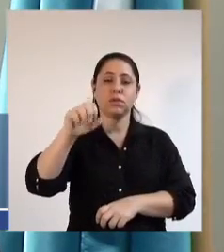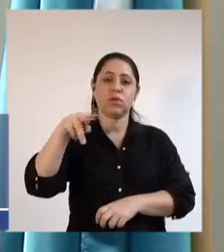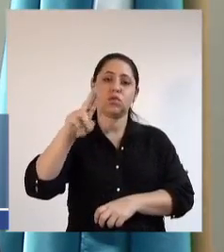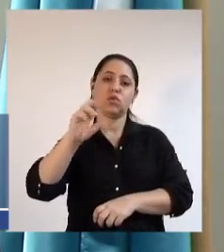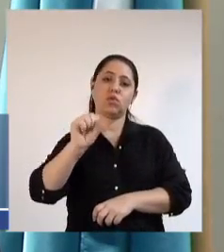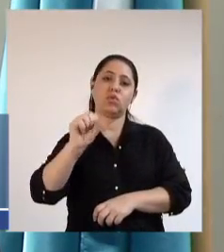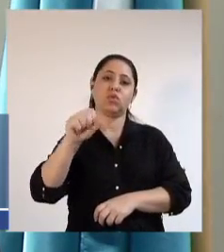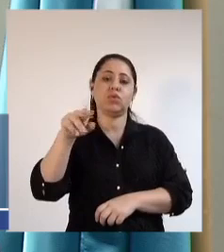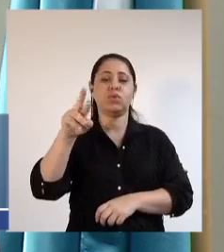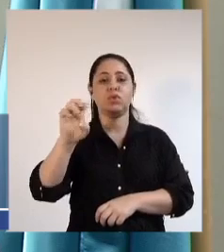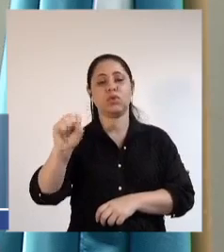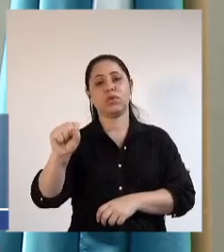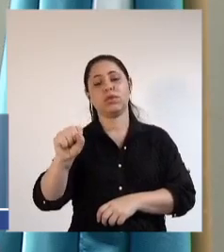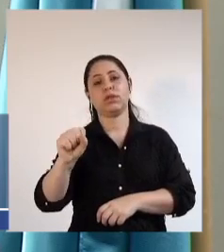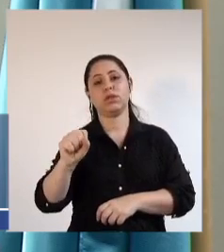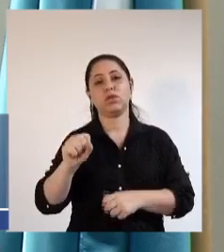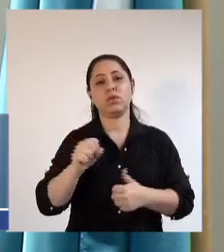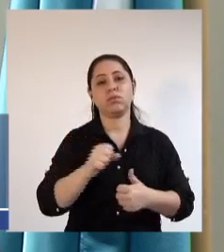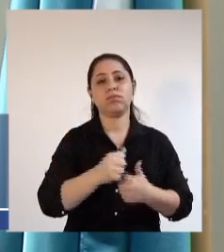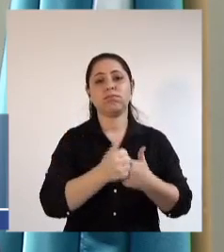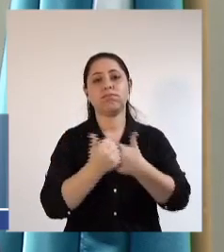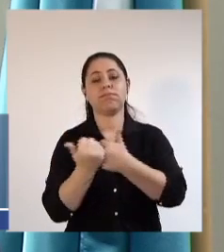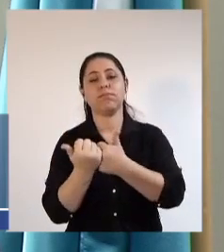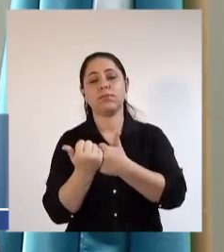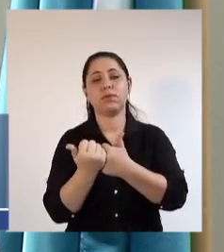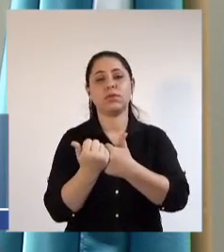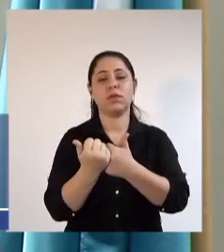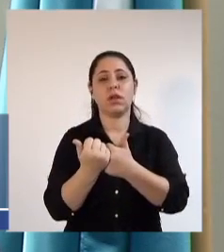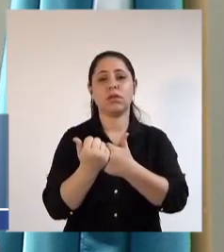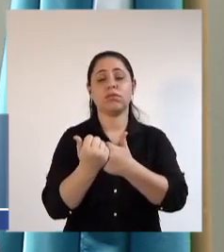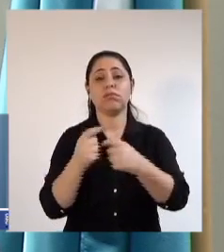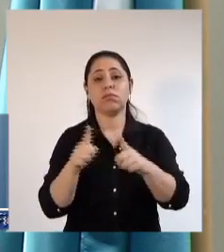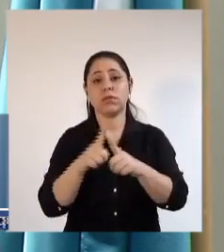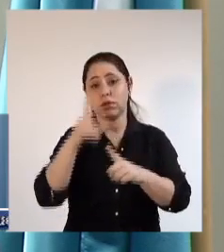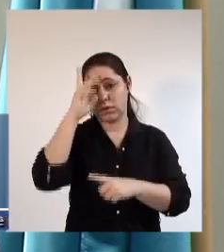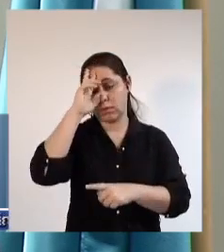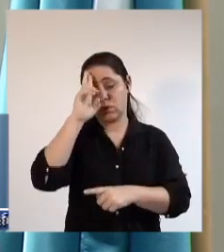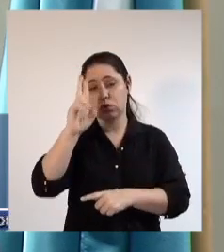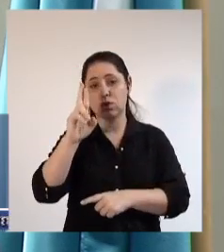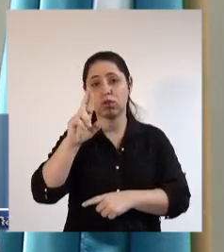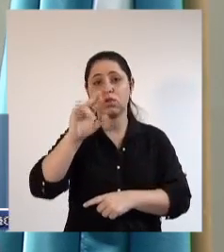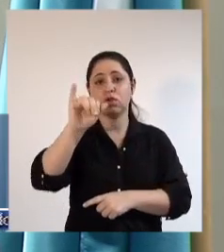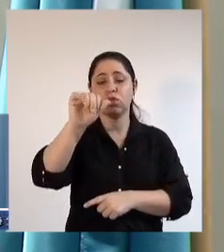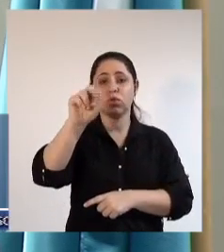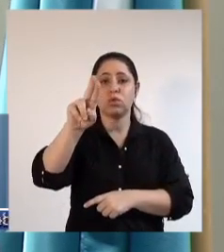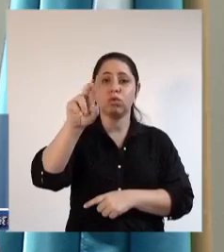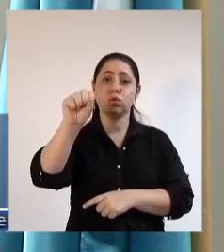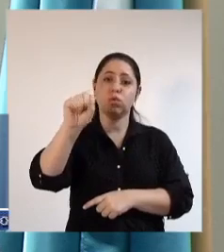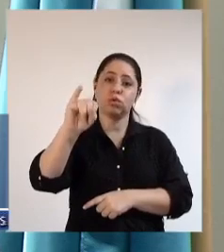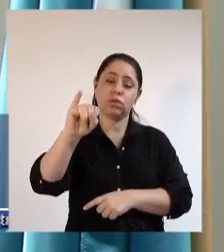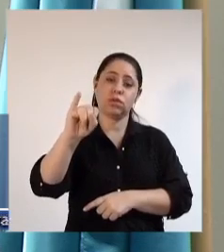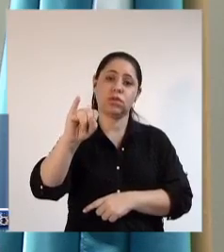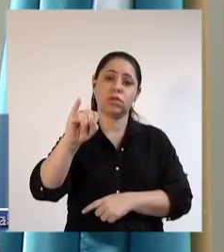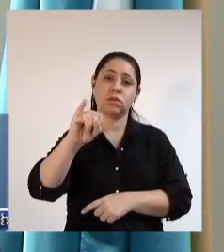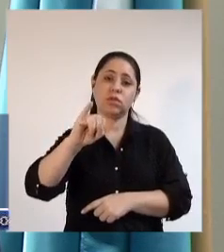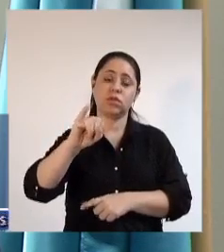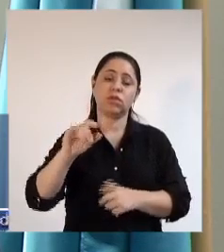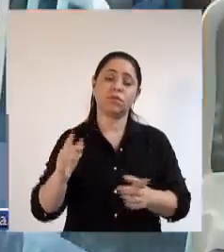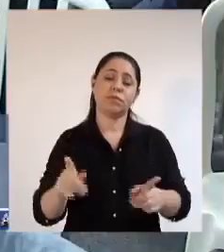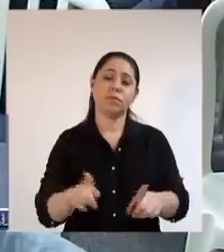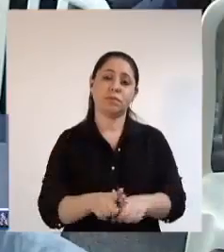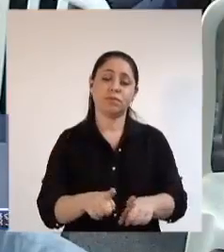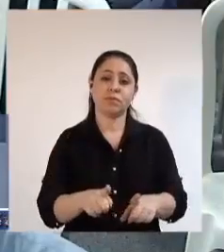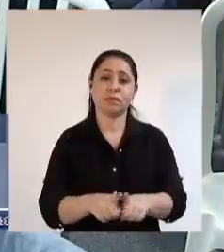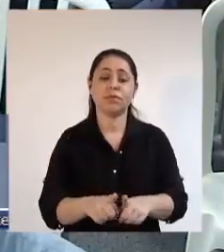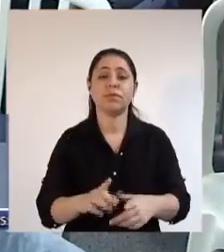titular luiz marcelo verão fonseca suplente e 11 em julgues